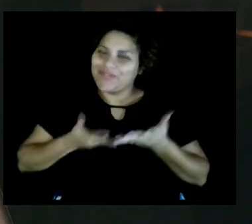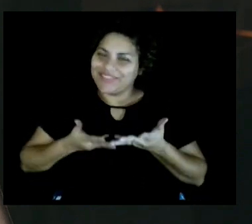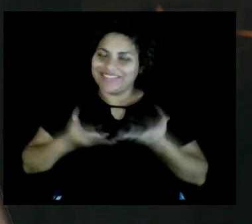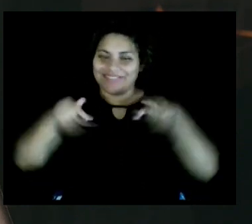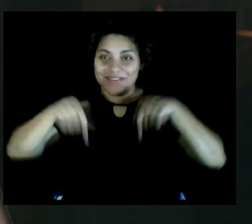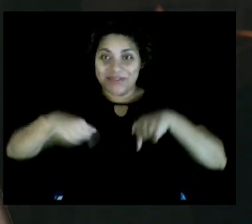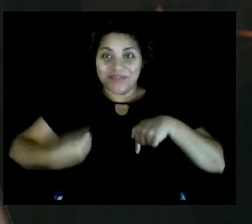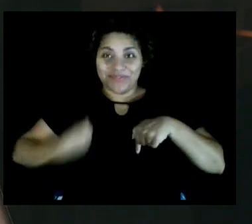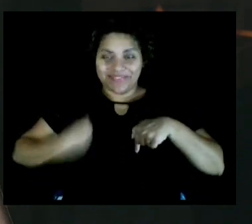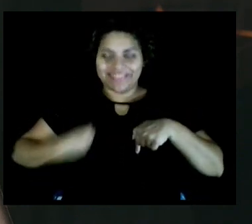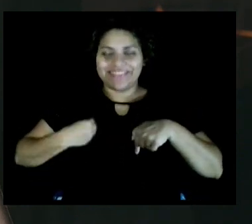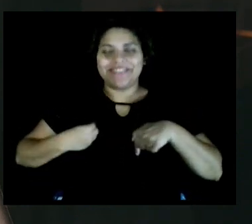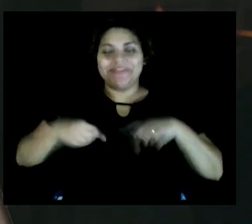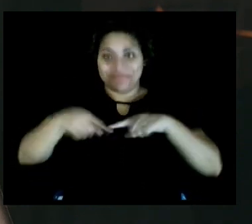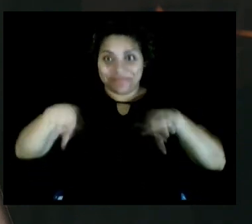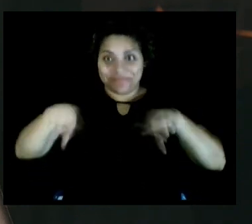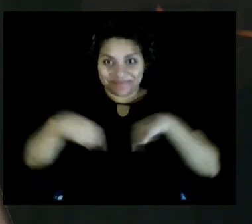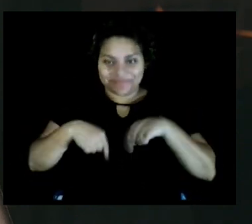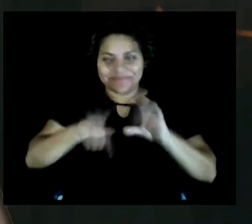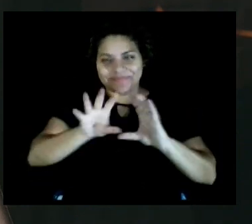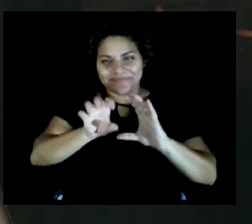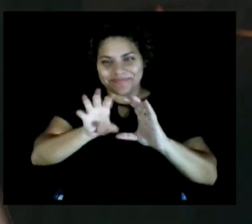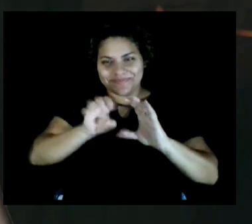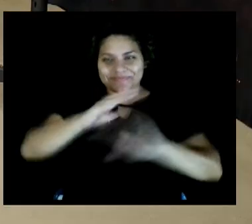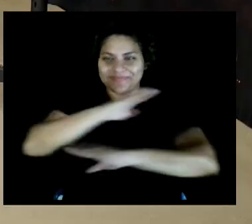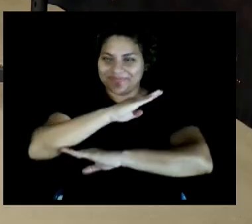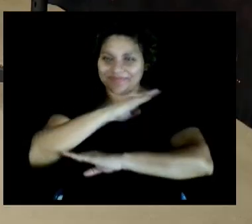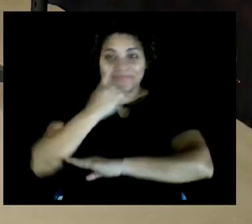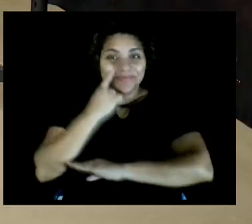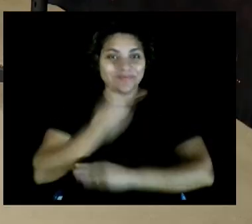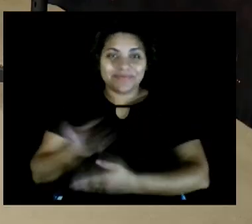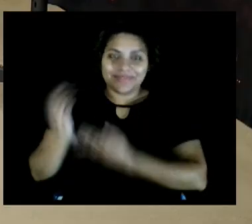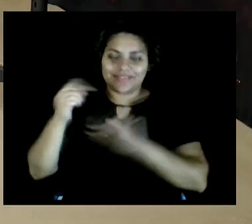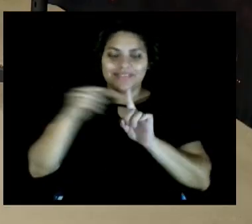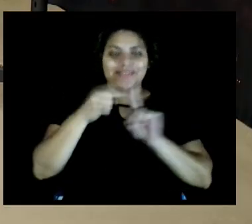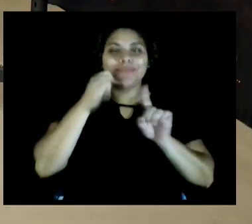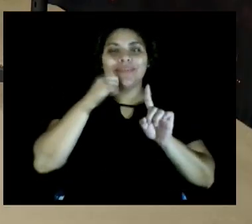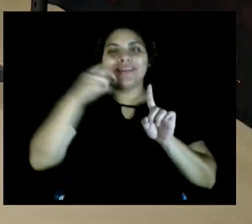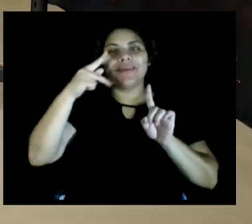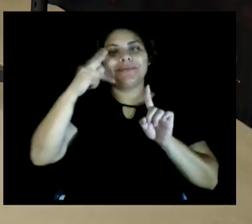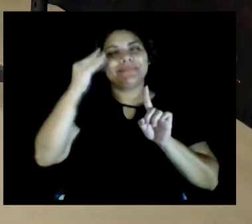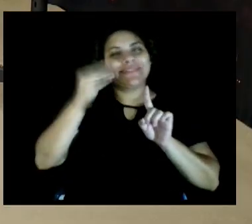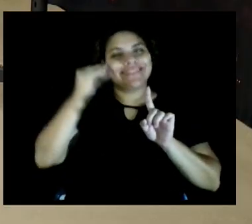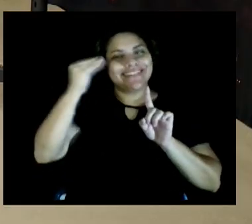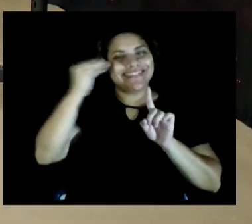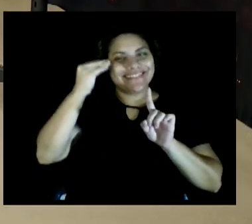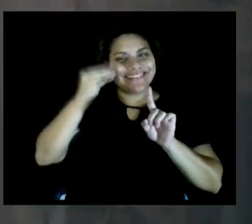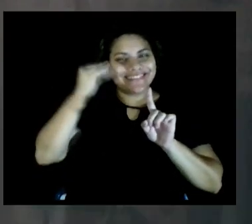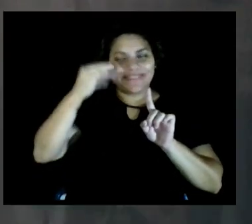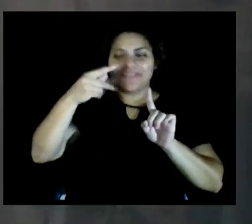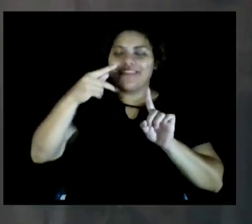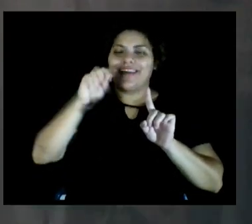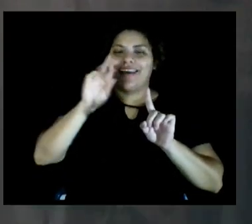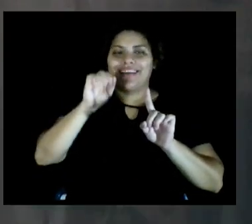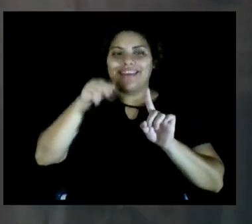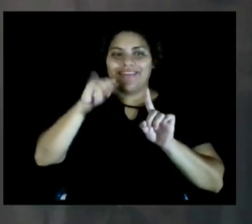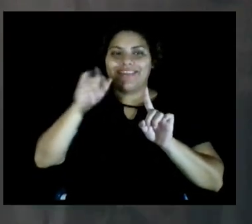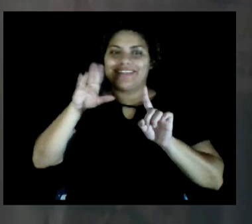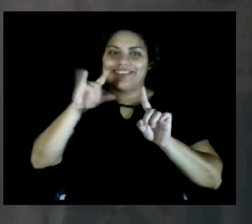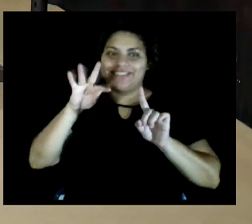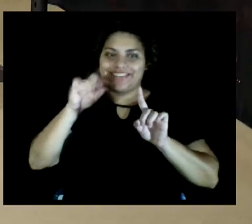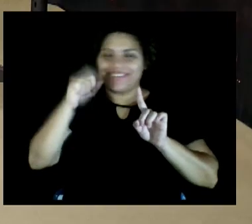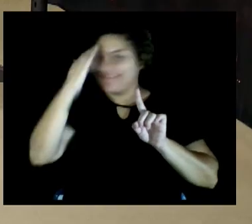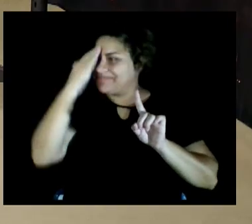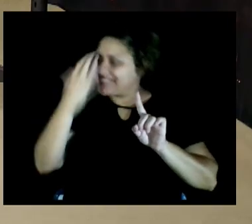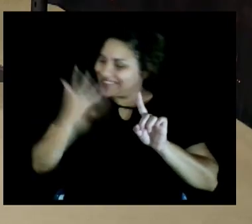a psicanalista Raquel Cristina. Muito bom dia, seja muito bem-vinda, obrigada pela sua presença. Agradeço demais pela oportunidade.